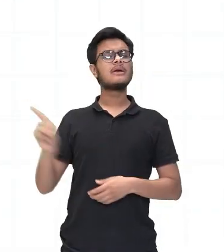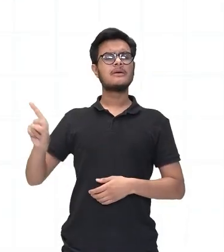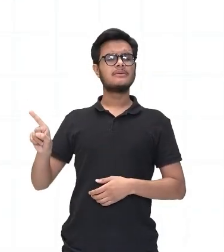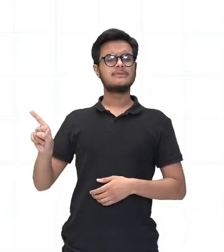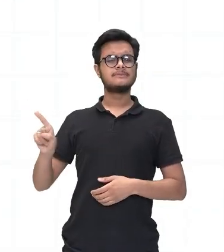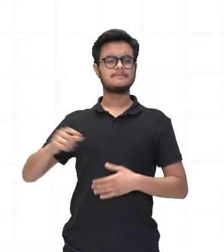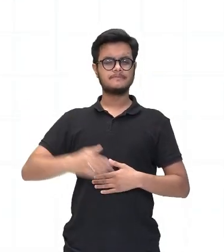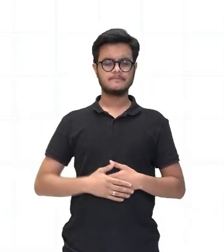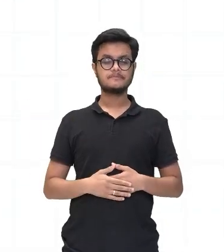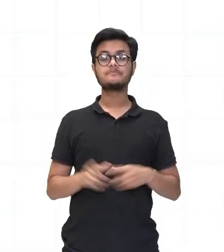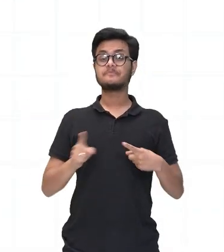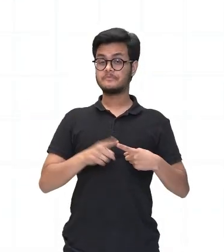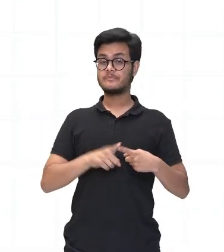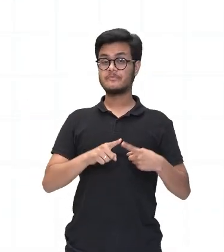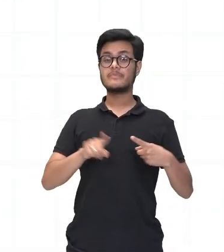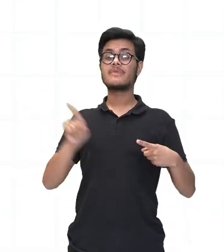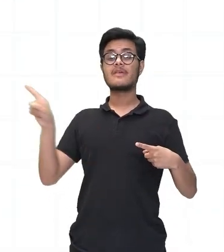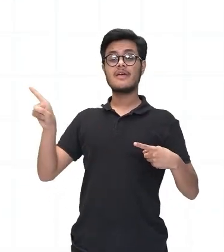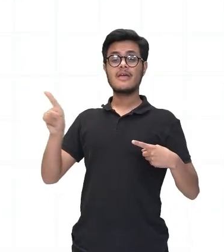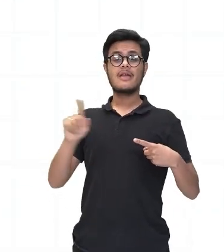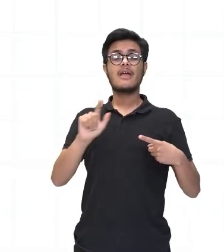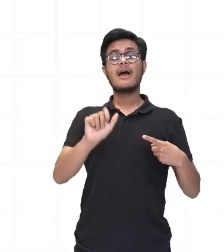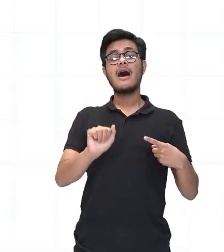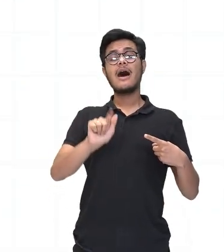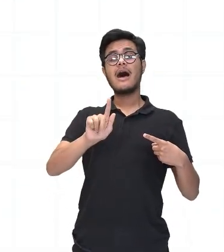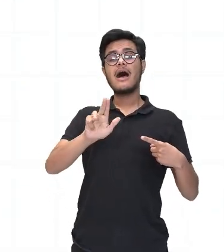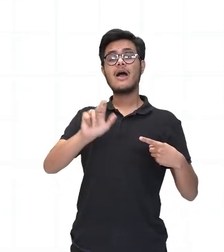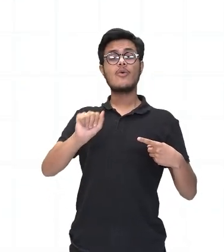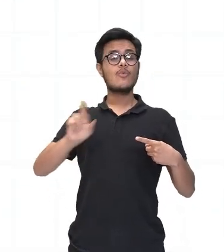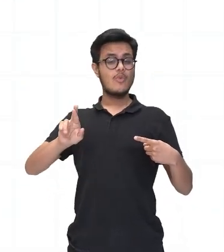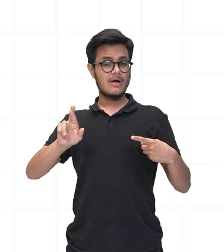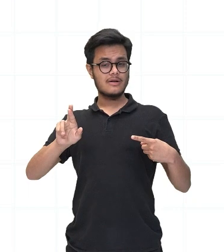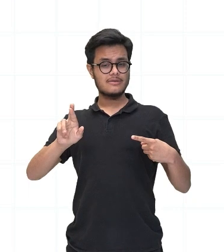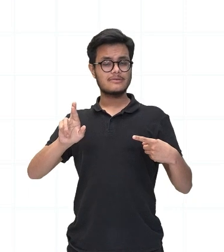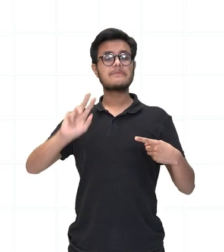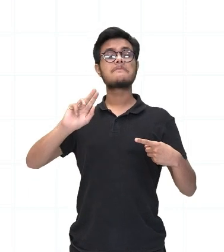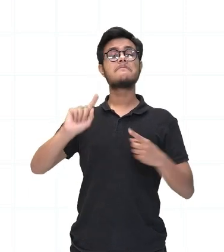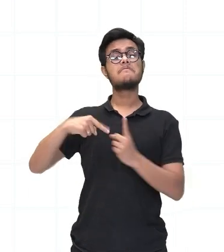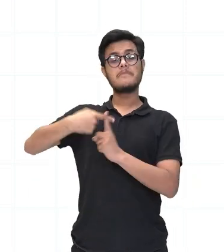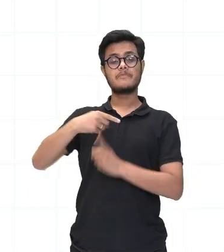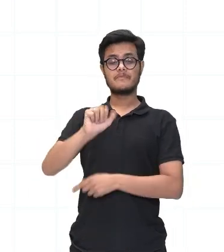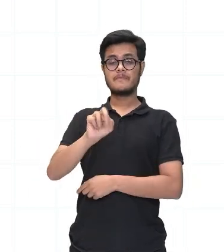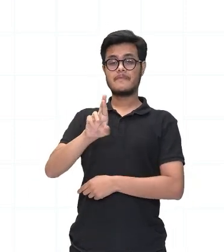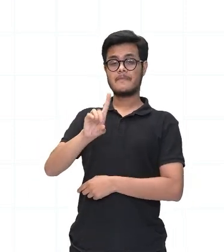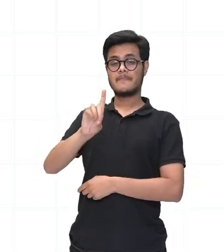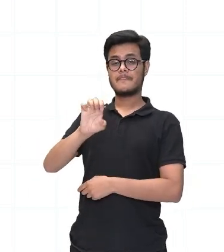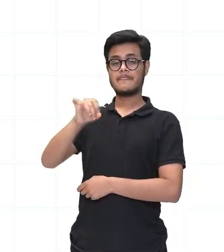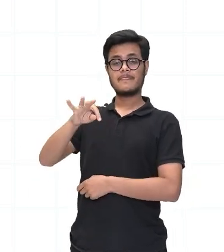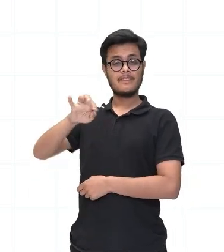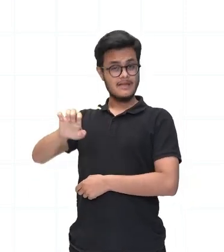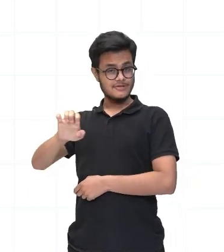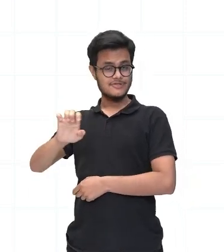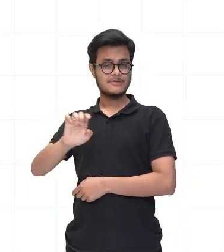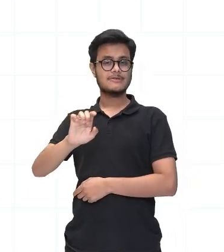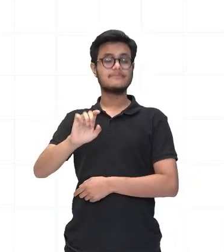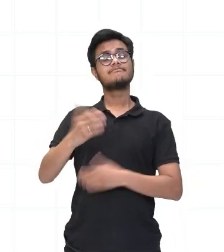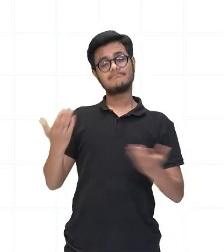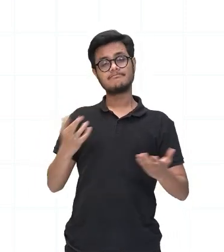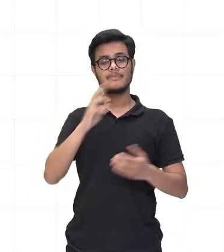só. Água mais ardente forma a palavra